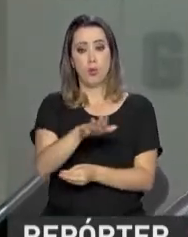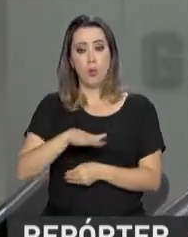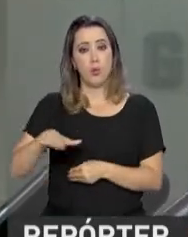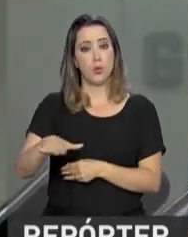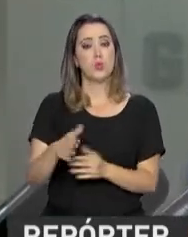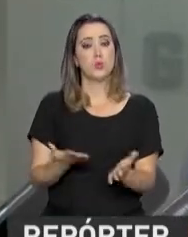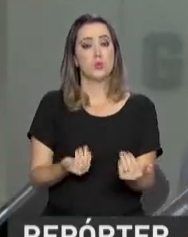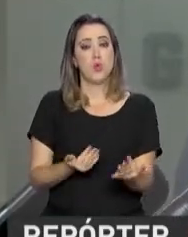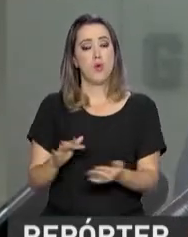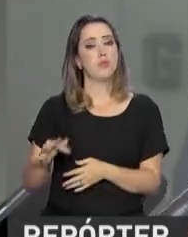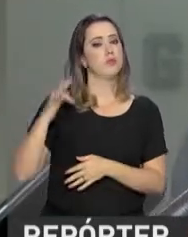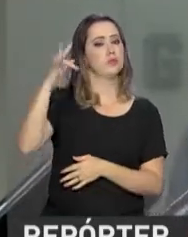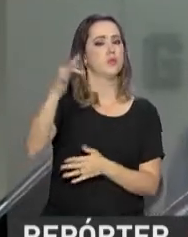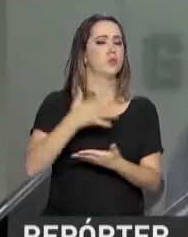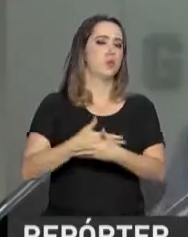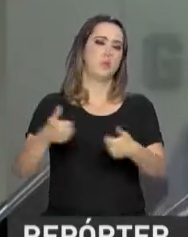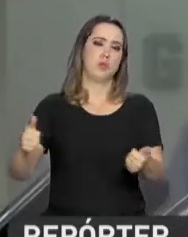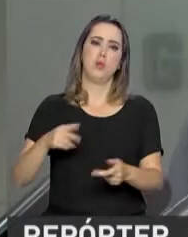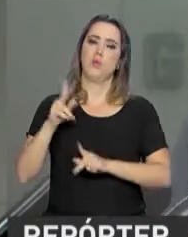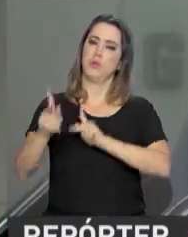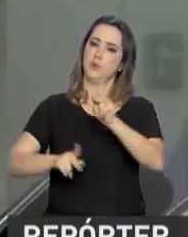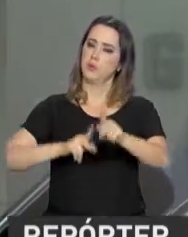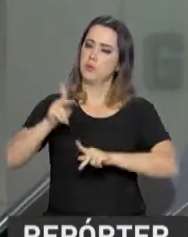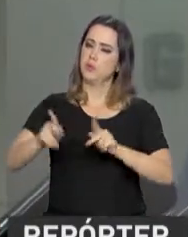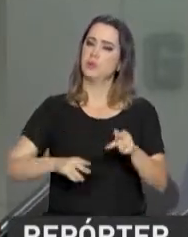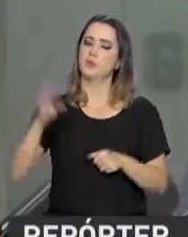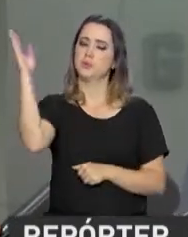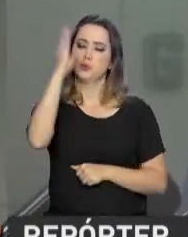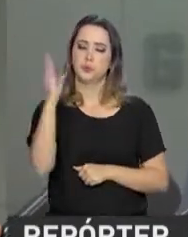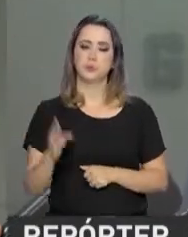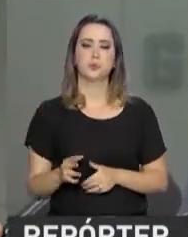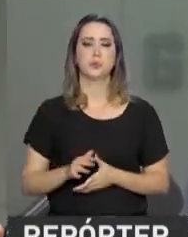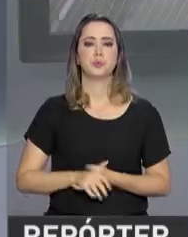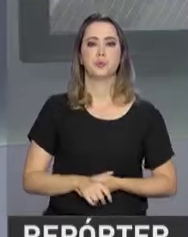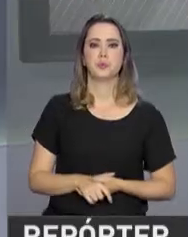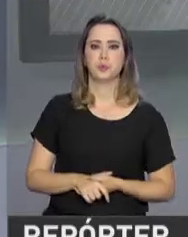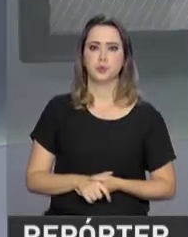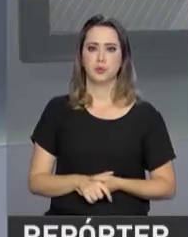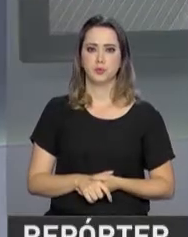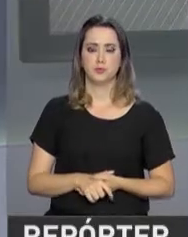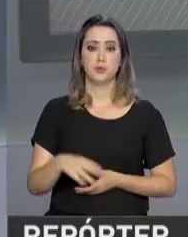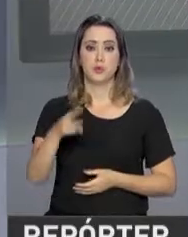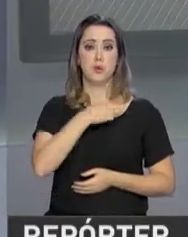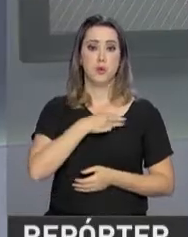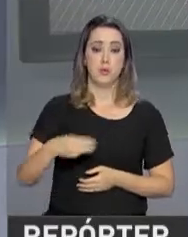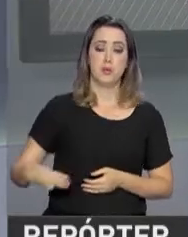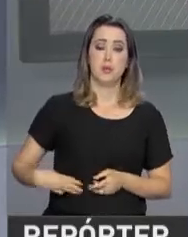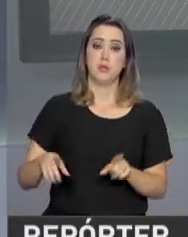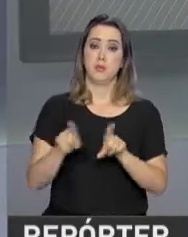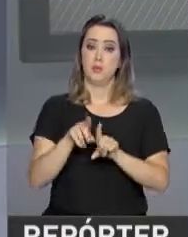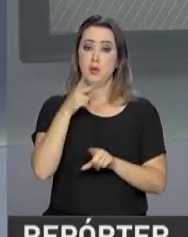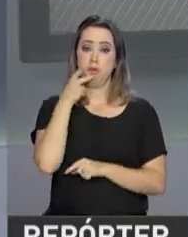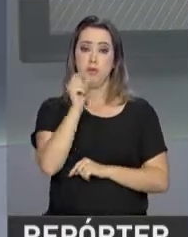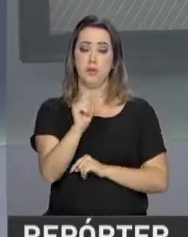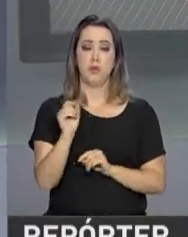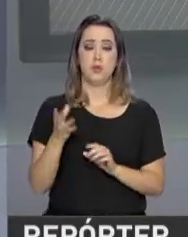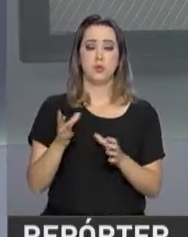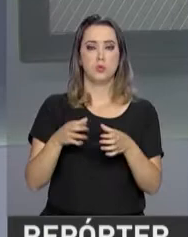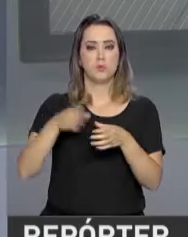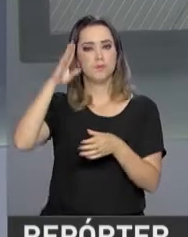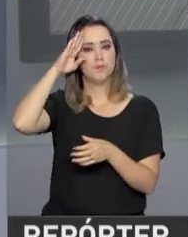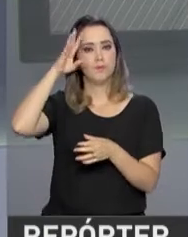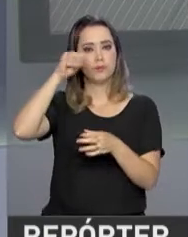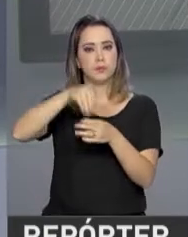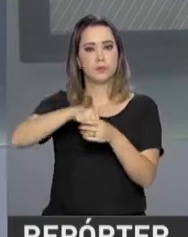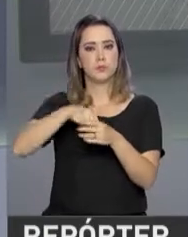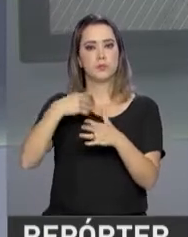e também um futuro de mais sossego e mais tranquilidade para todos os brasileiros e brasileiras. E o ministro também falou sobre a intervenção federal